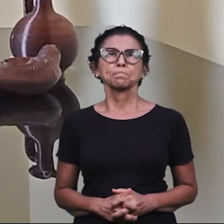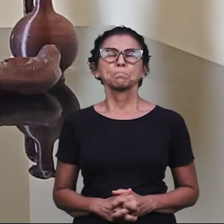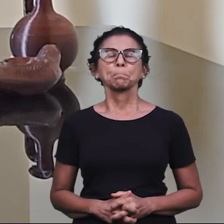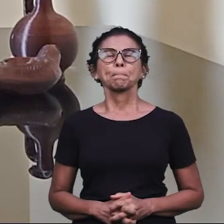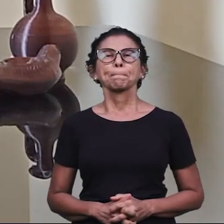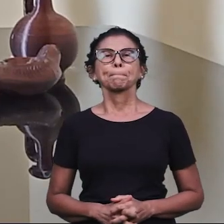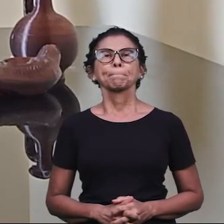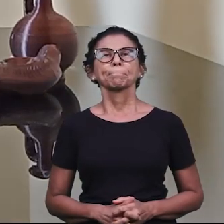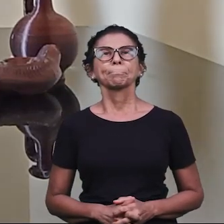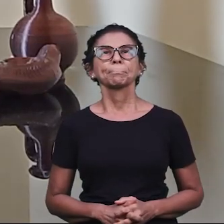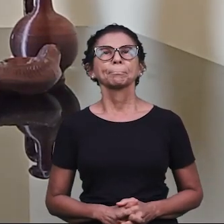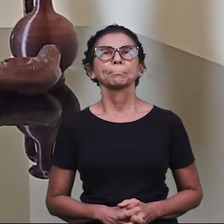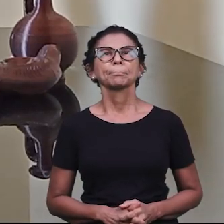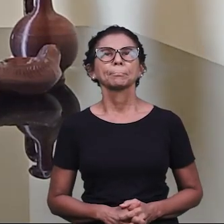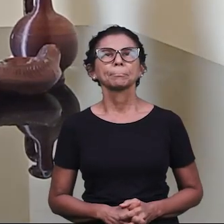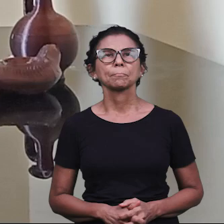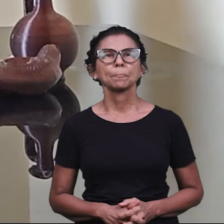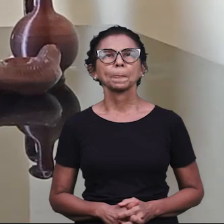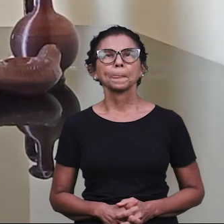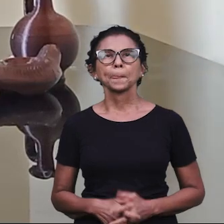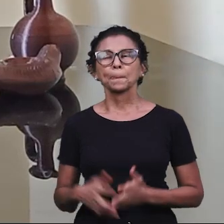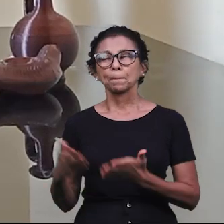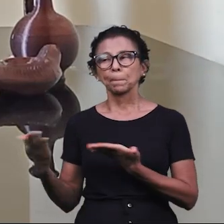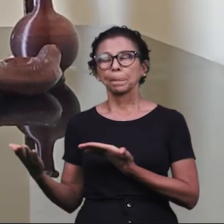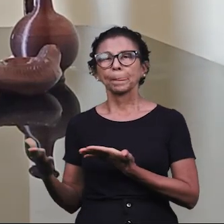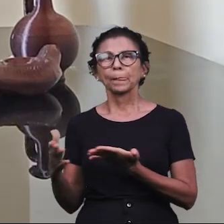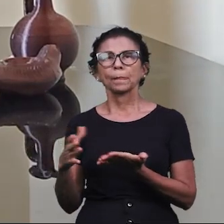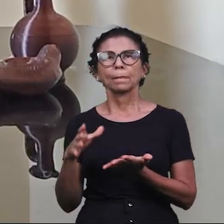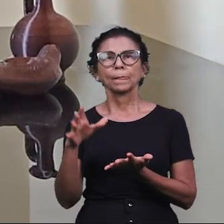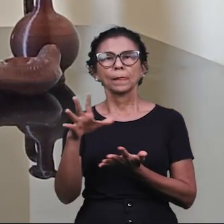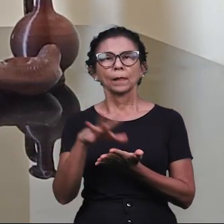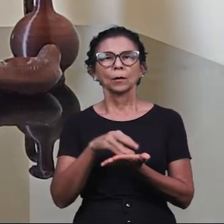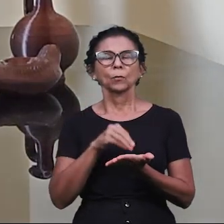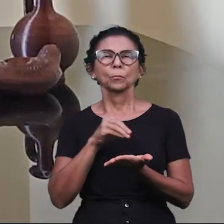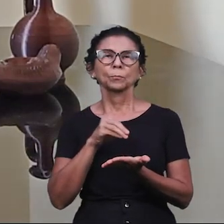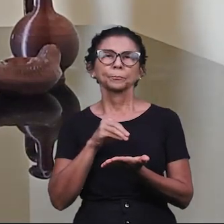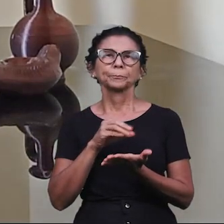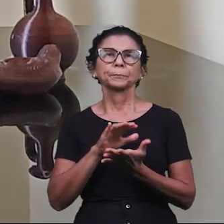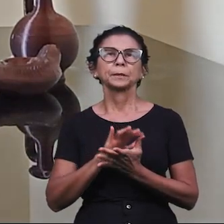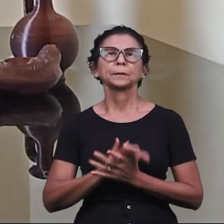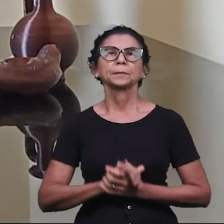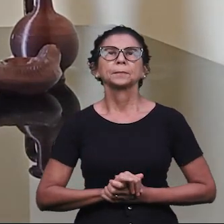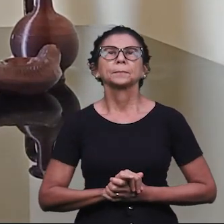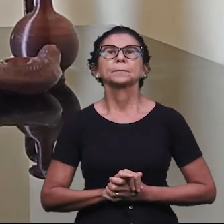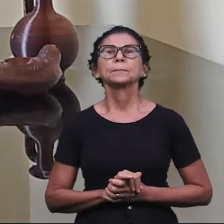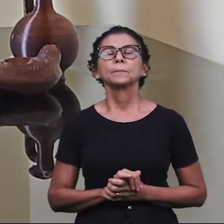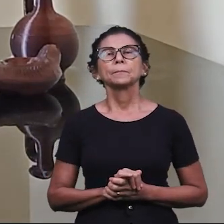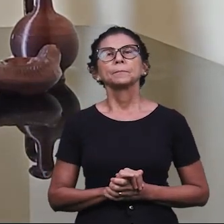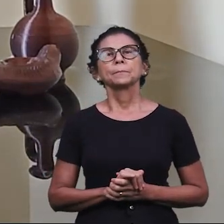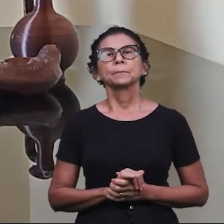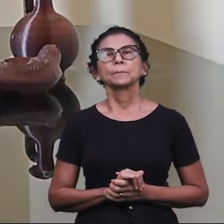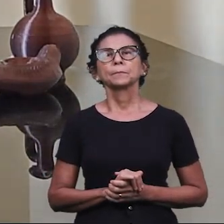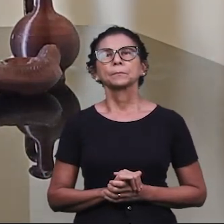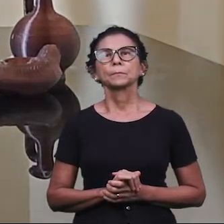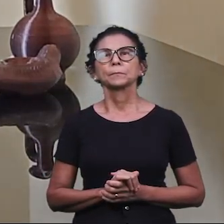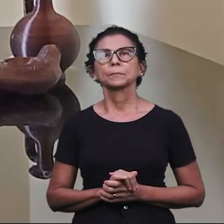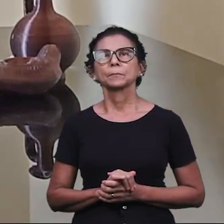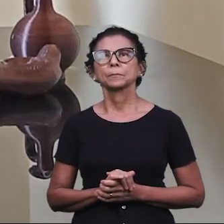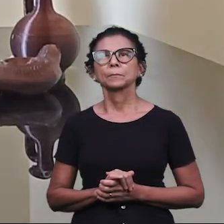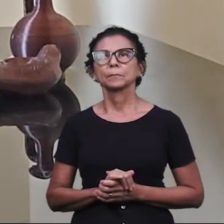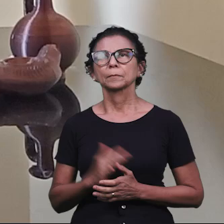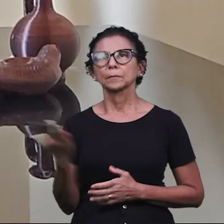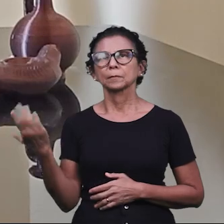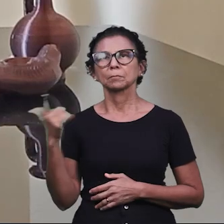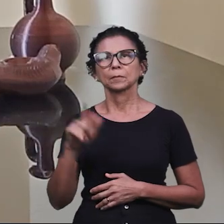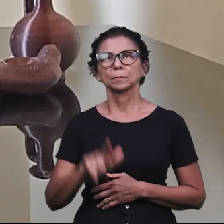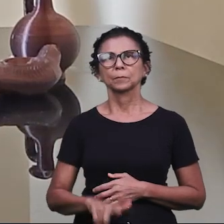entrar e acessar as aulas adaptadas e eu posso imprimir as adaptações. Tem uma equipe que faz,